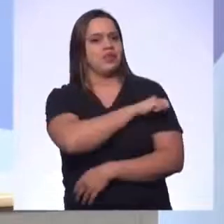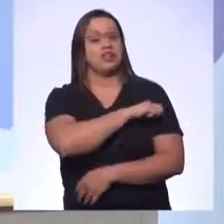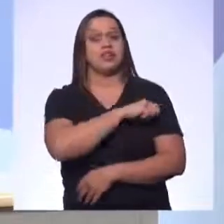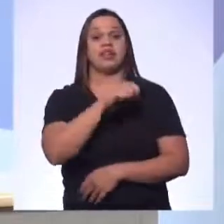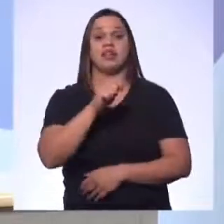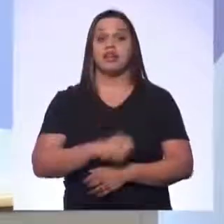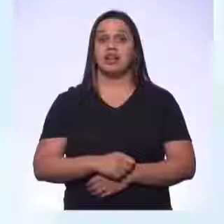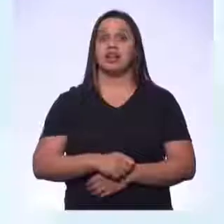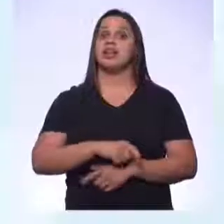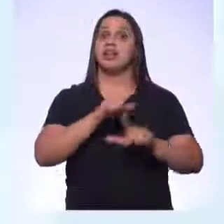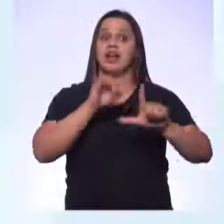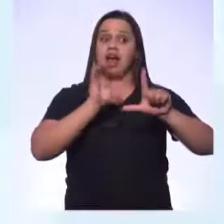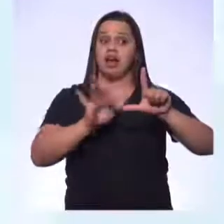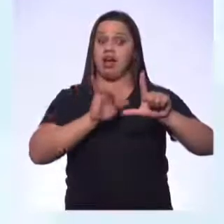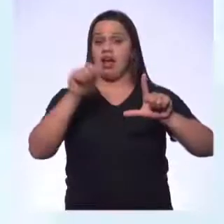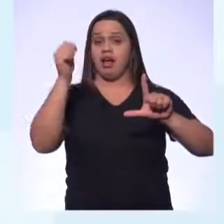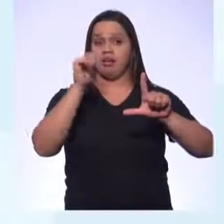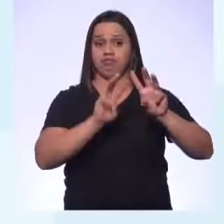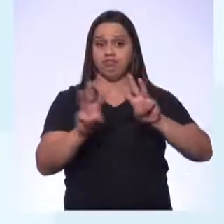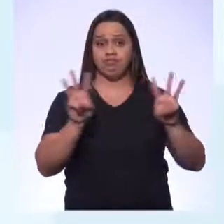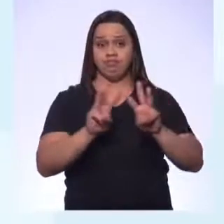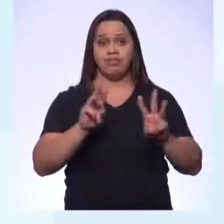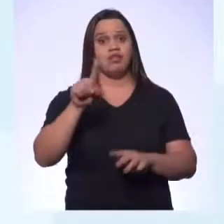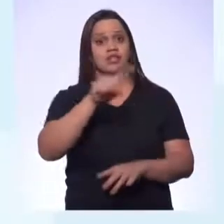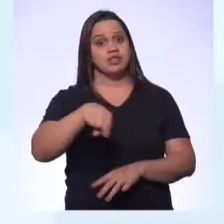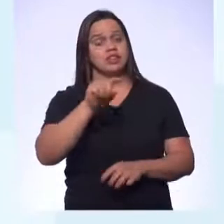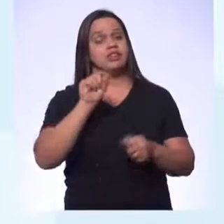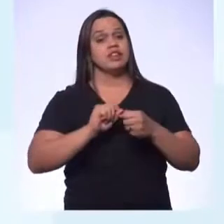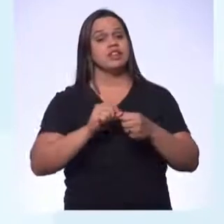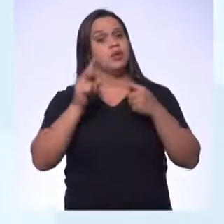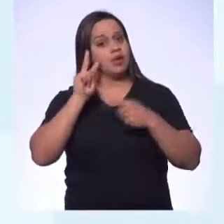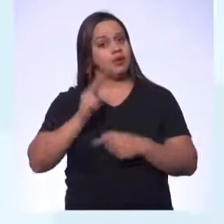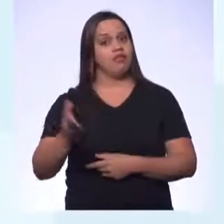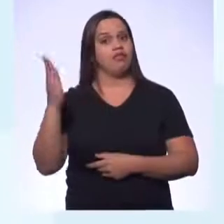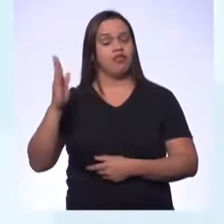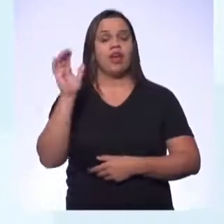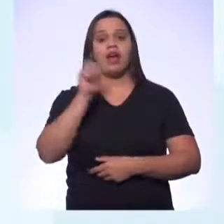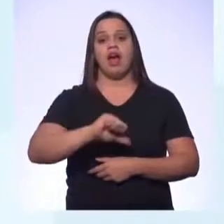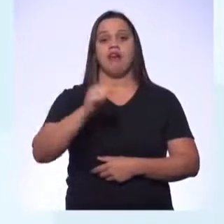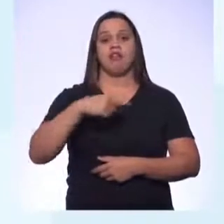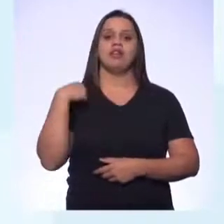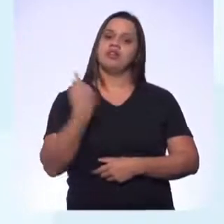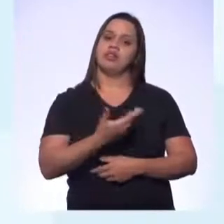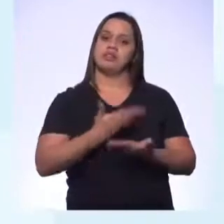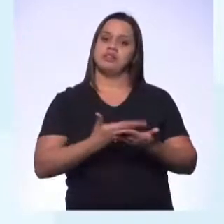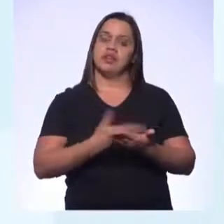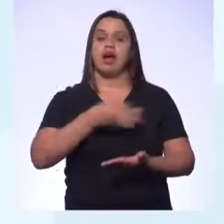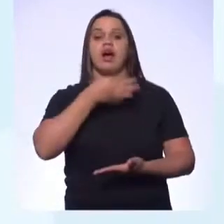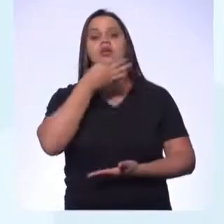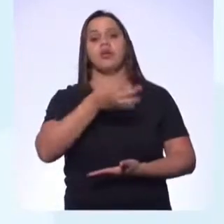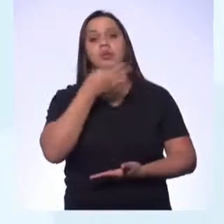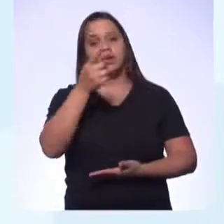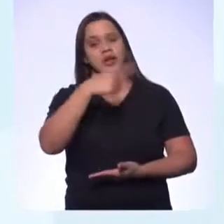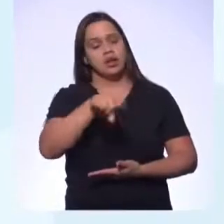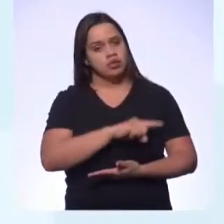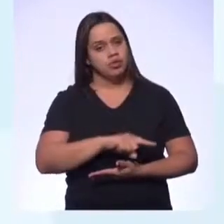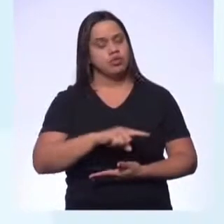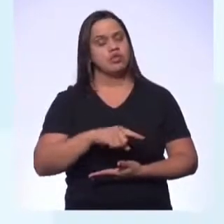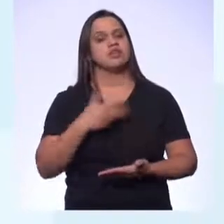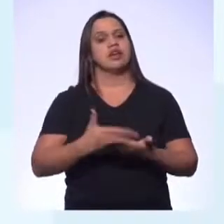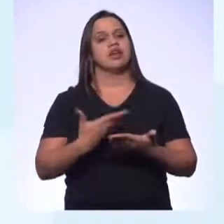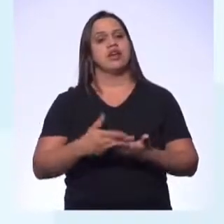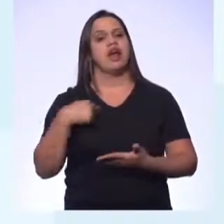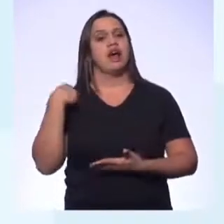claro, avalie a nossa aula de hoje. Então, através do QR Code e também do link, vocês podem acessá-los e avaliar